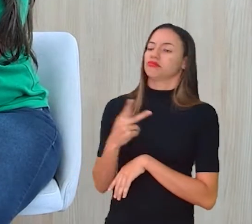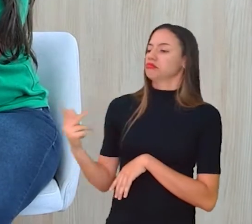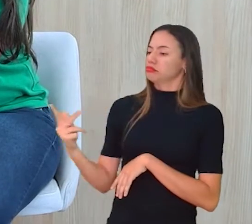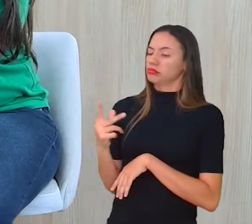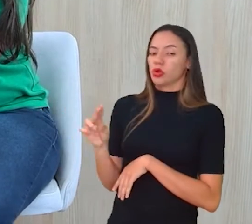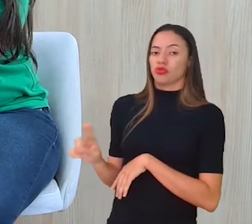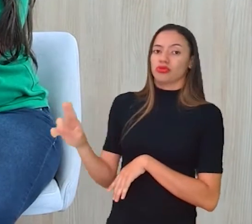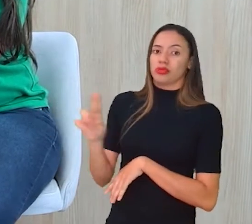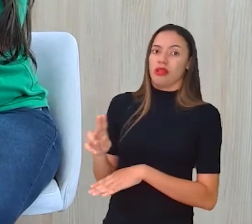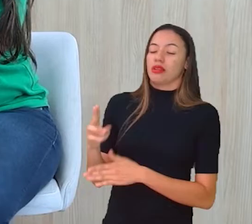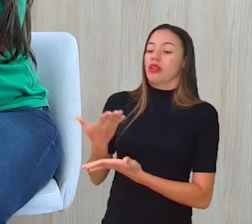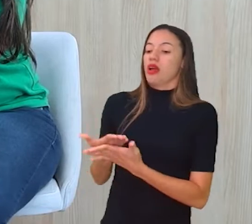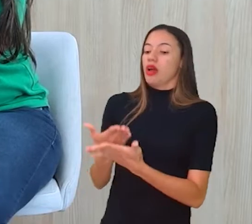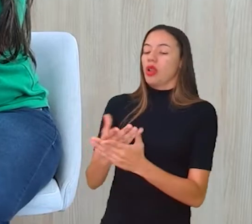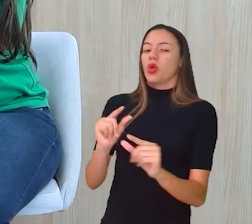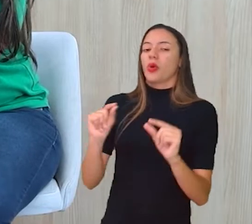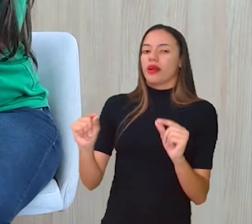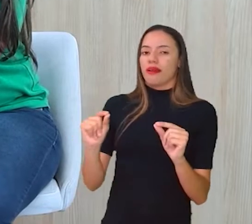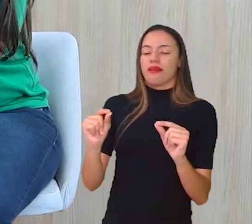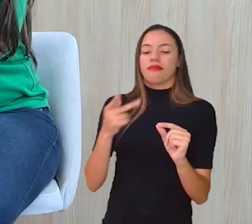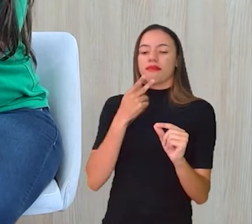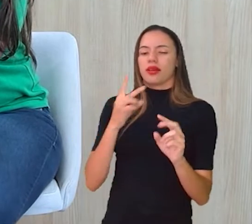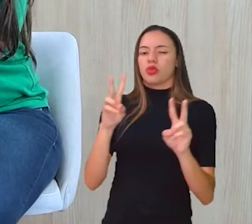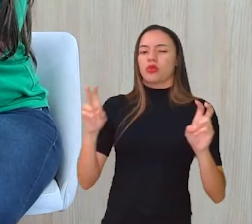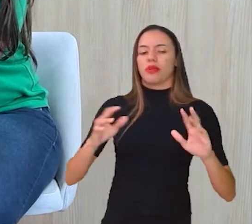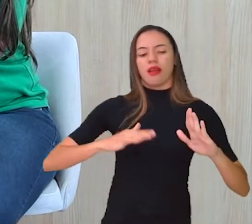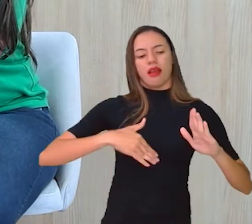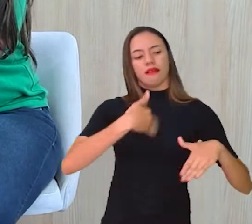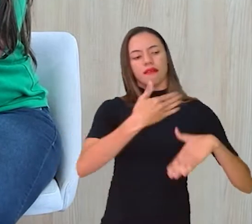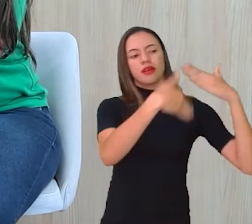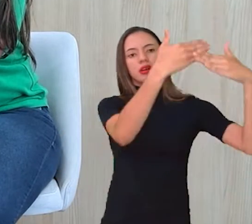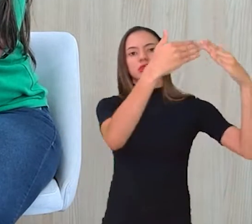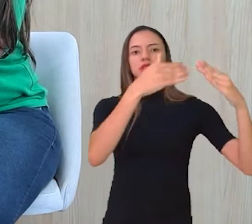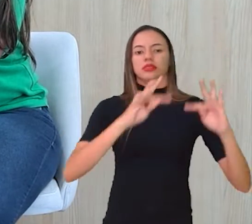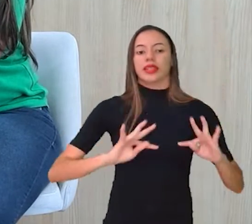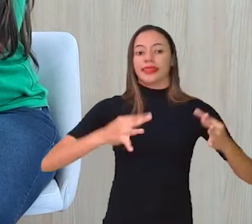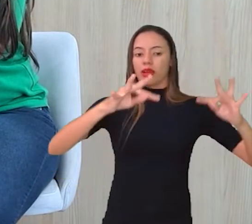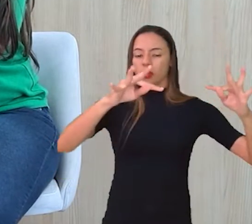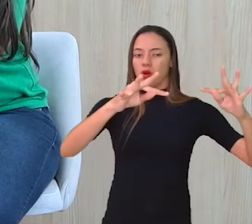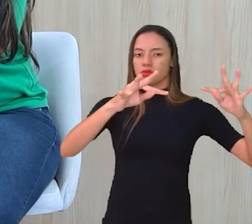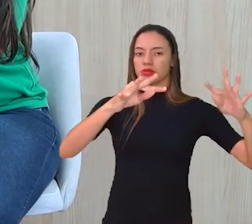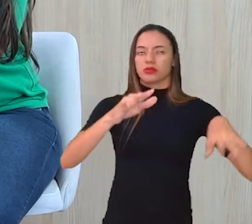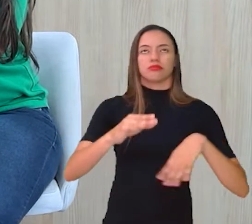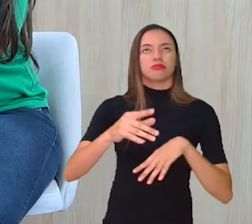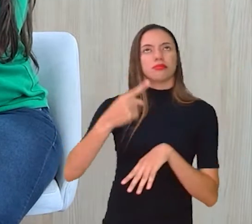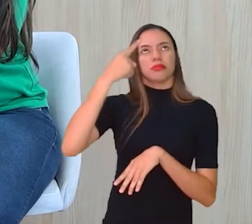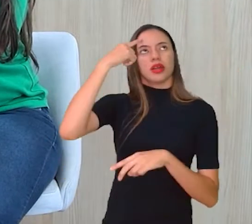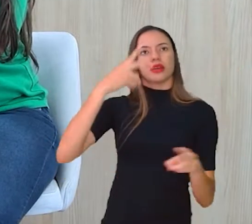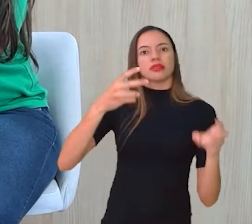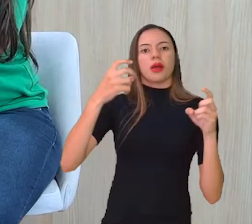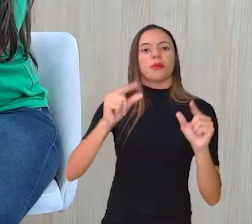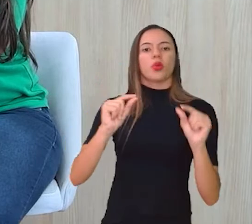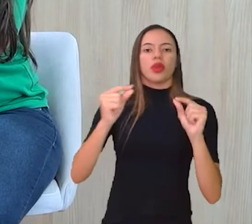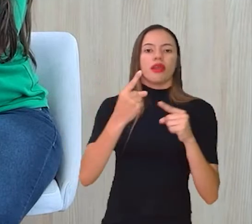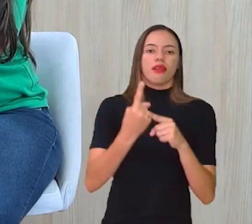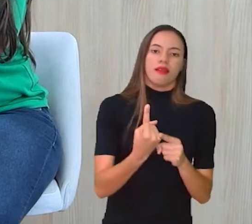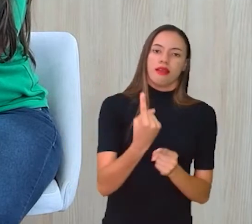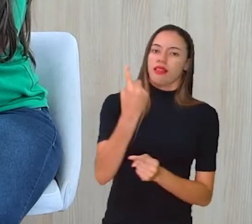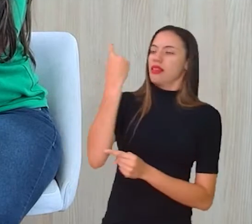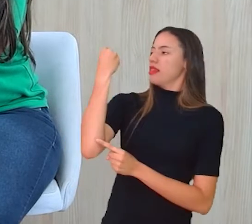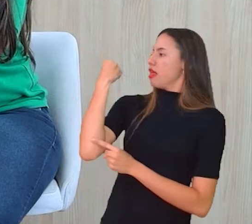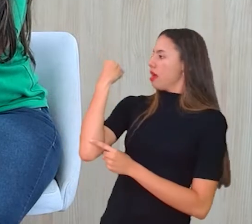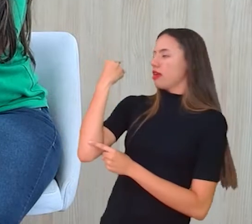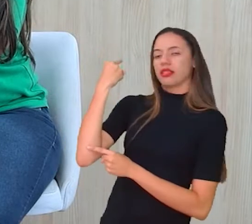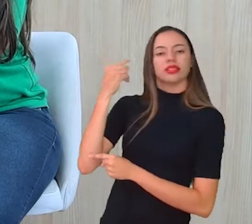nas aulas. Quando a gente fala desses avanços tecnológicos, a gente sempre olha bem para trás, assim, né, para tentar entender